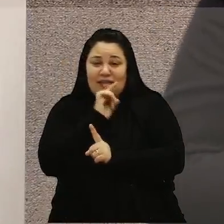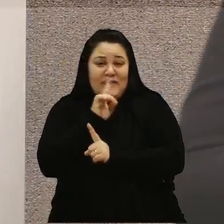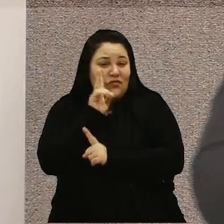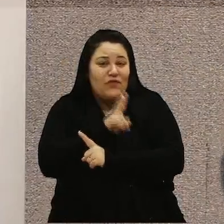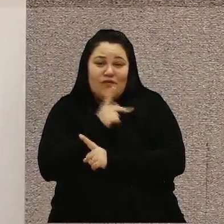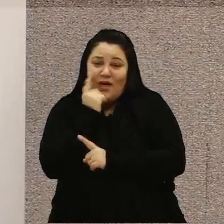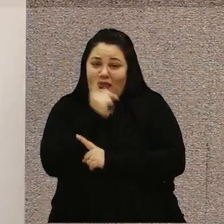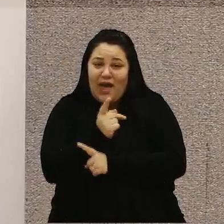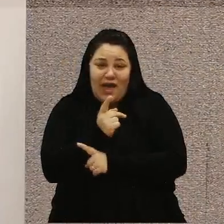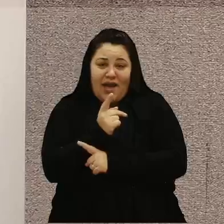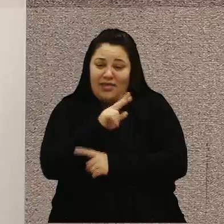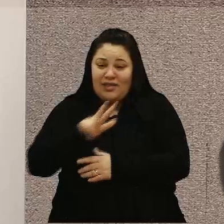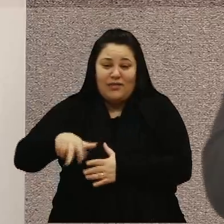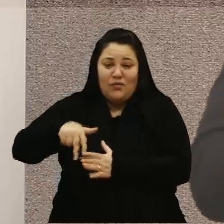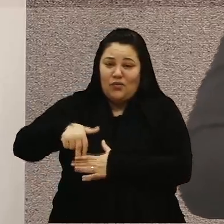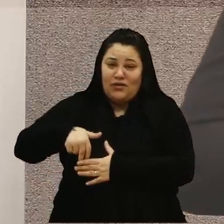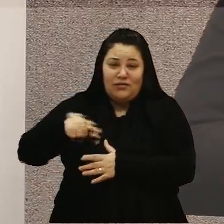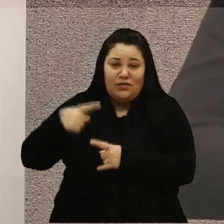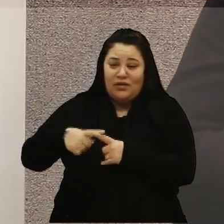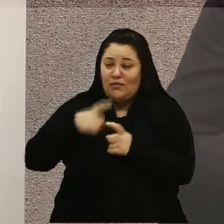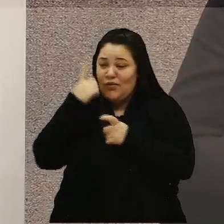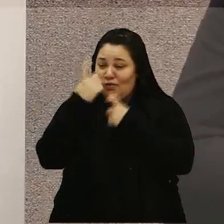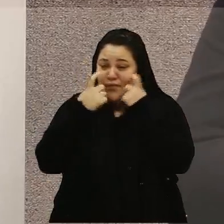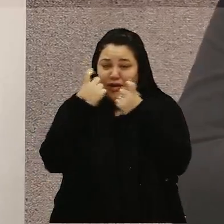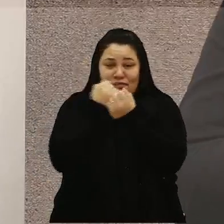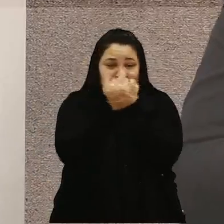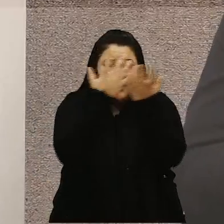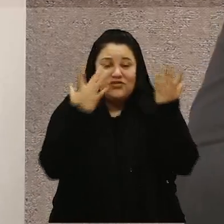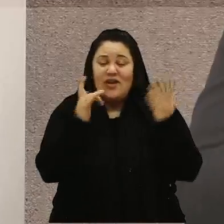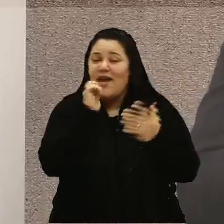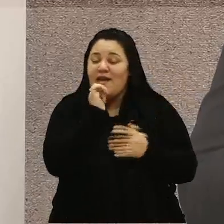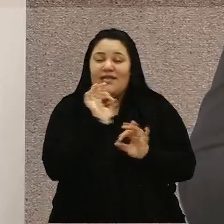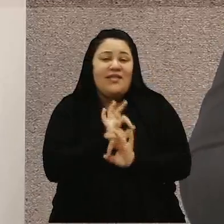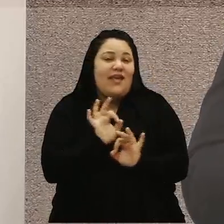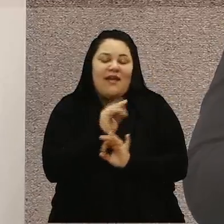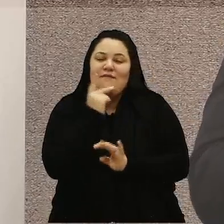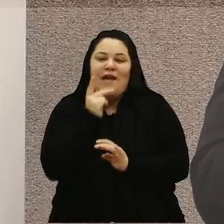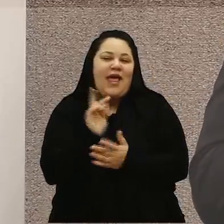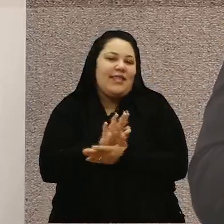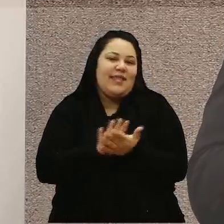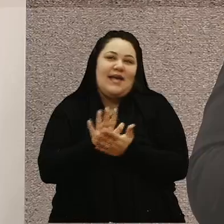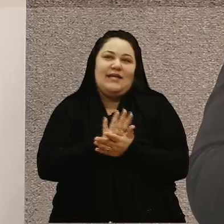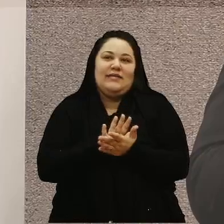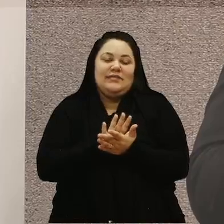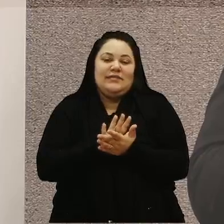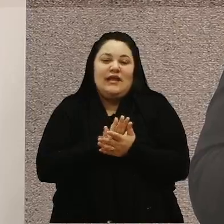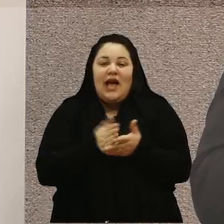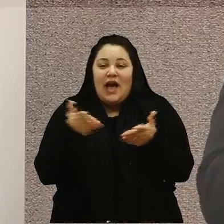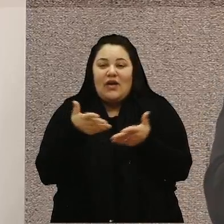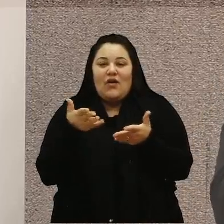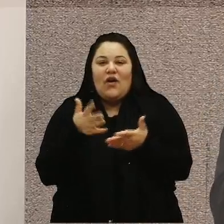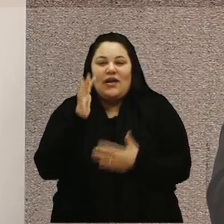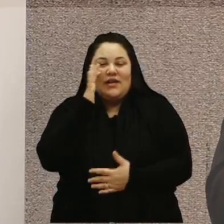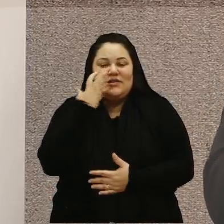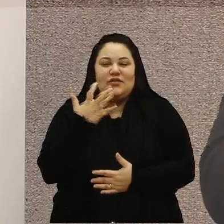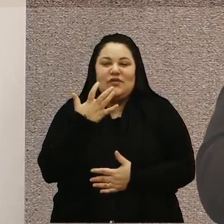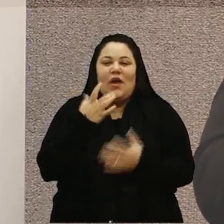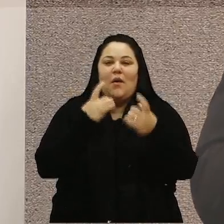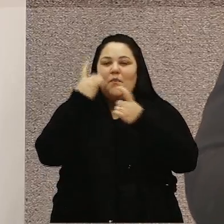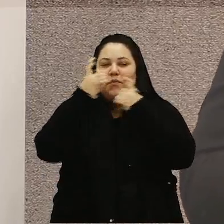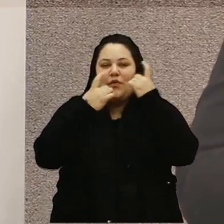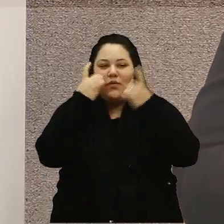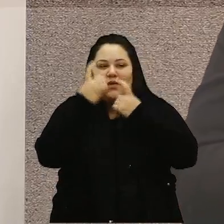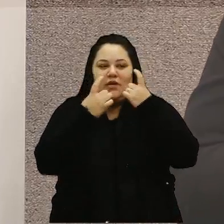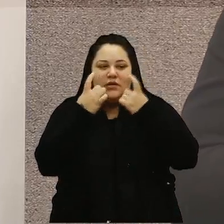tão preocupados com o meio ambiente que ninguém menciona o assunto aqui. Resolveram se preocupar com a Amazônia, e aí cita os povos originários,